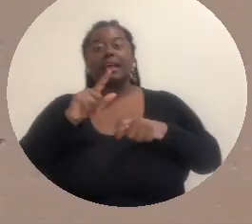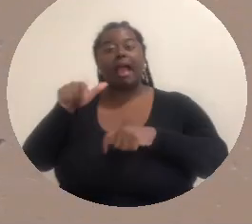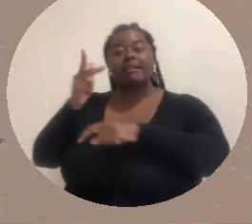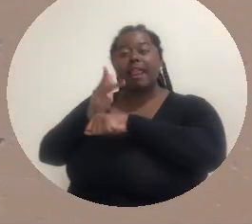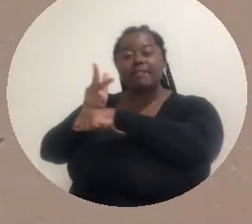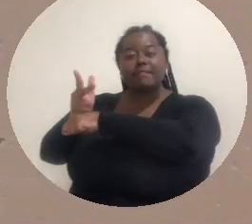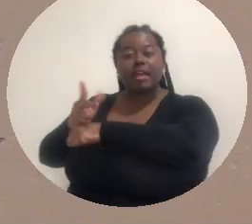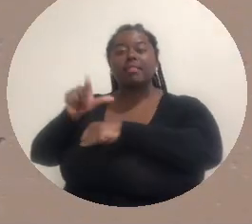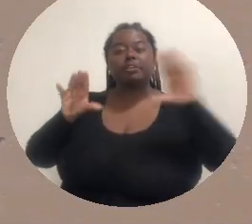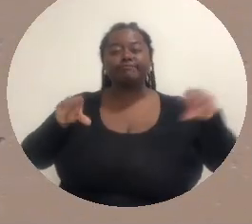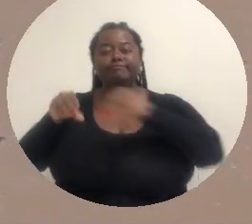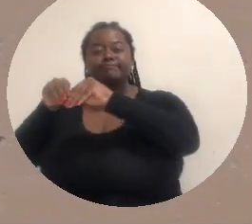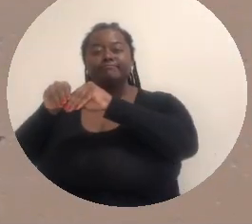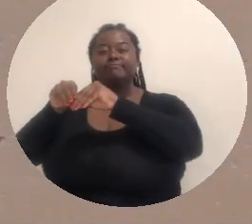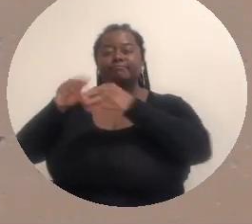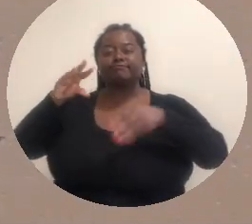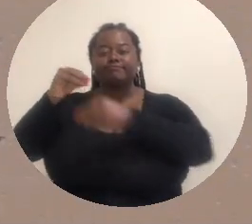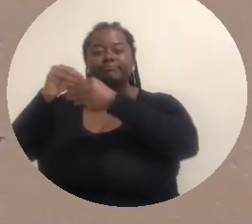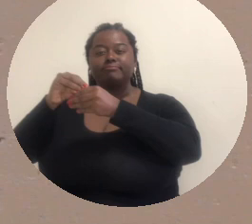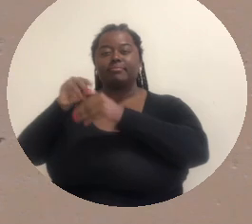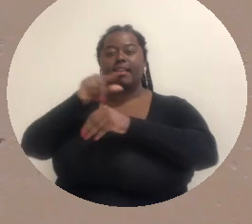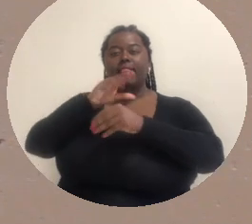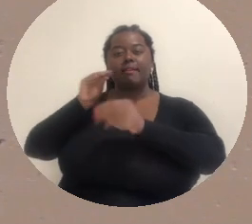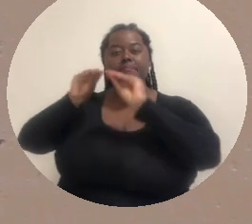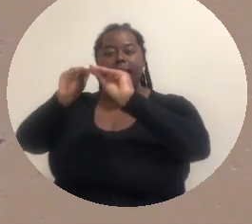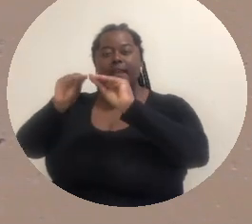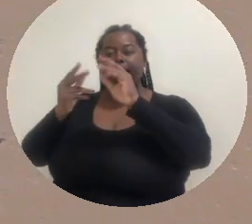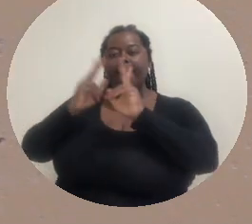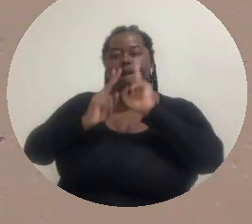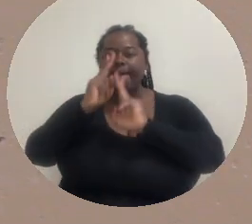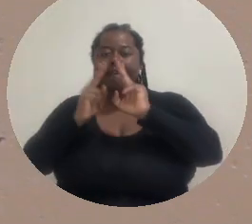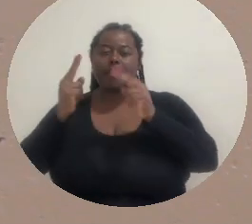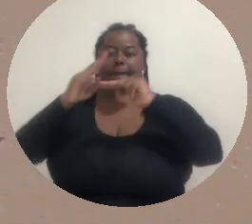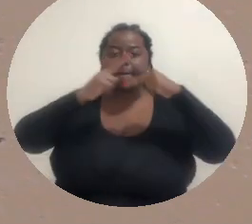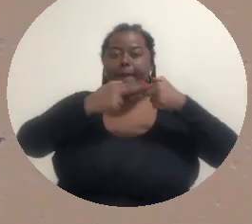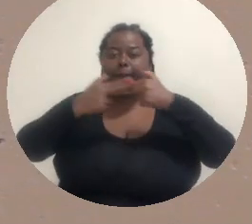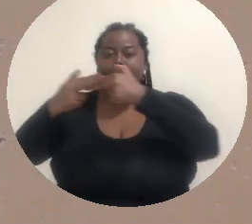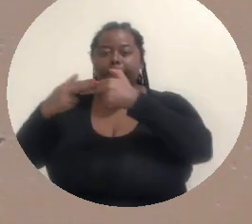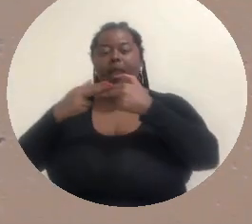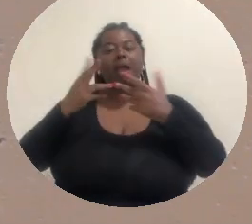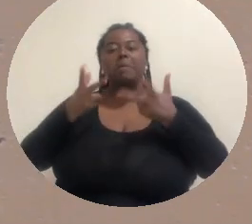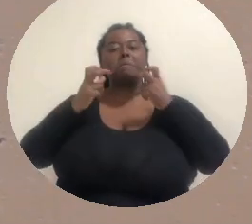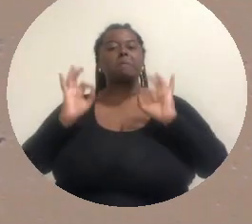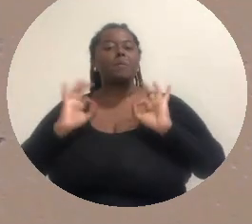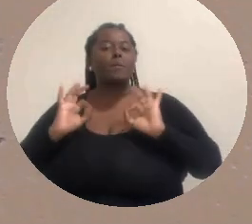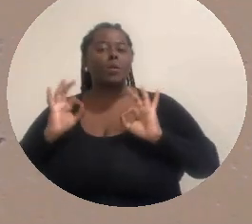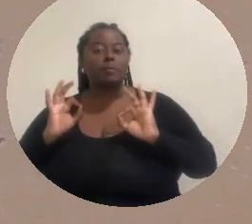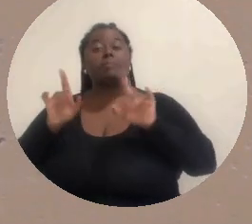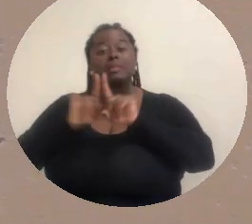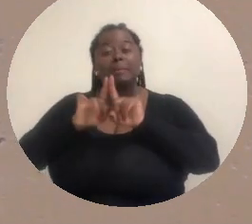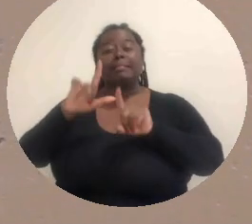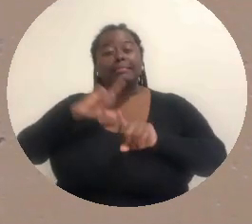pra encaixar bonitinho e não dá pra perceber. E além disso, também tem um plano com espelho,